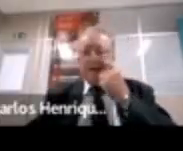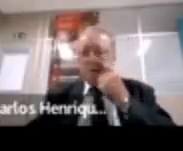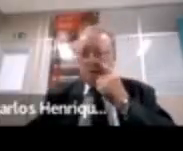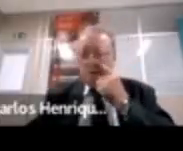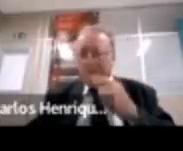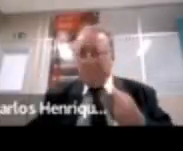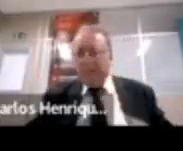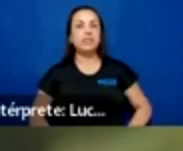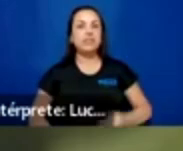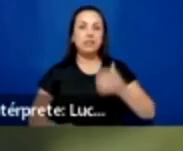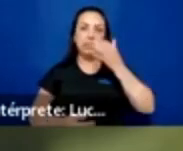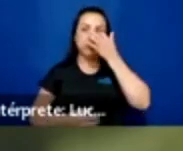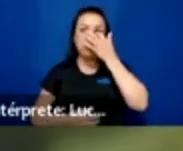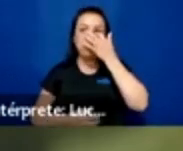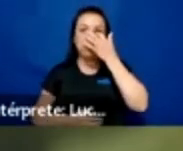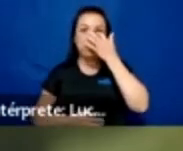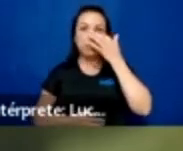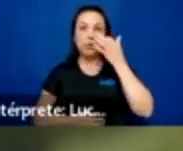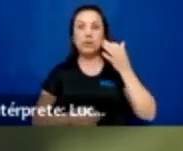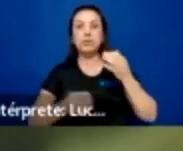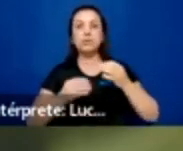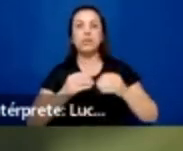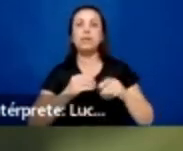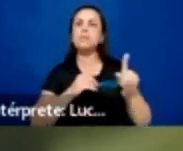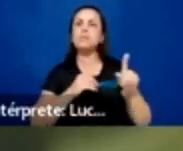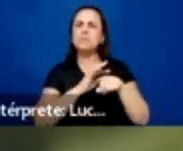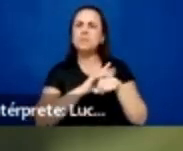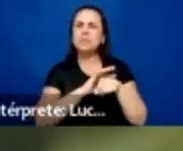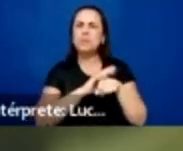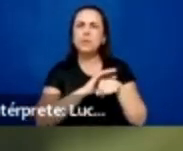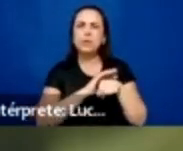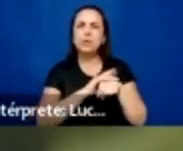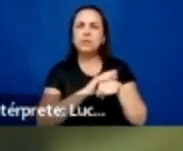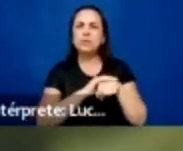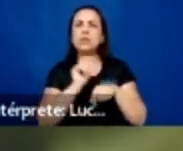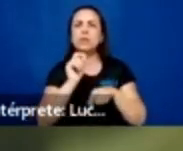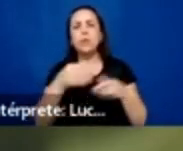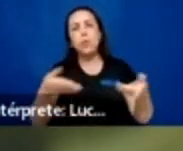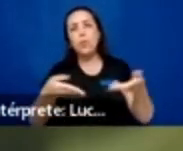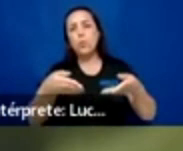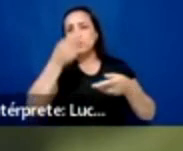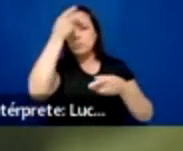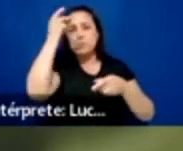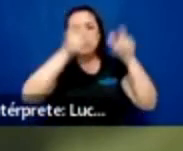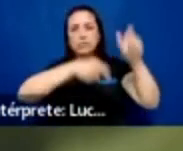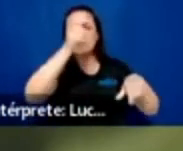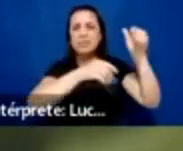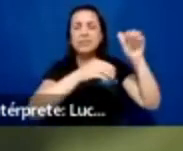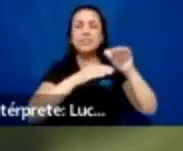rapidamente, tá certo? É o que ele falou. O mundo moderno hoje é isso aqui, gente, ó, uma comida,